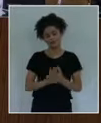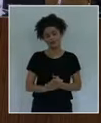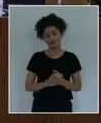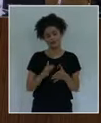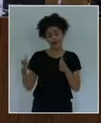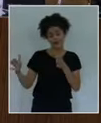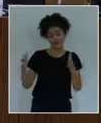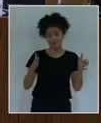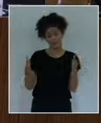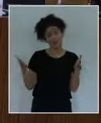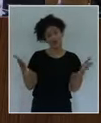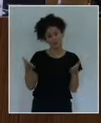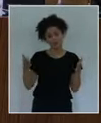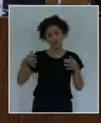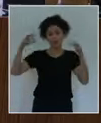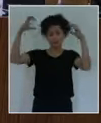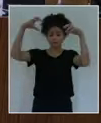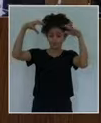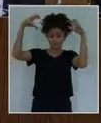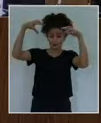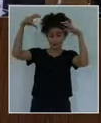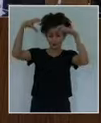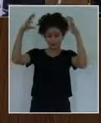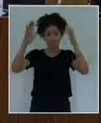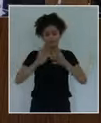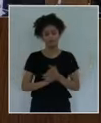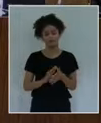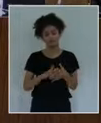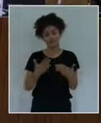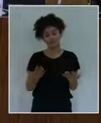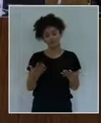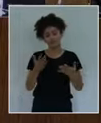isso é natural, né, digamos assim, é natural.